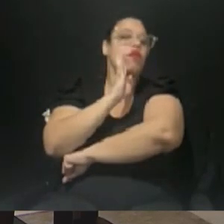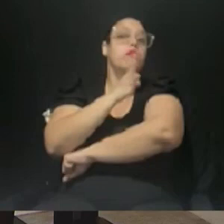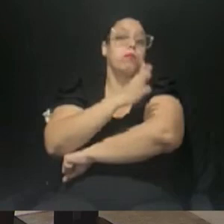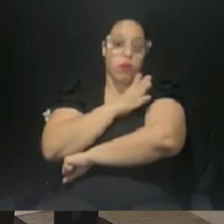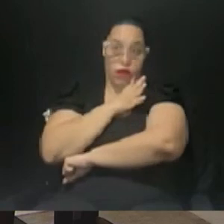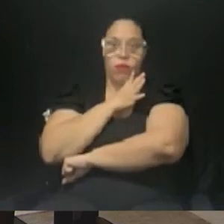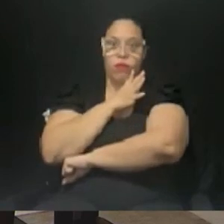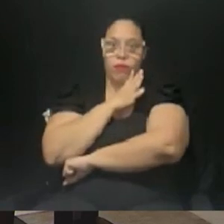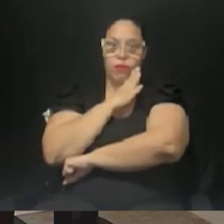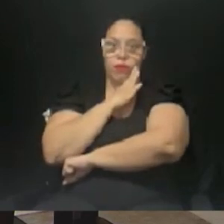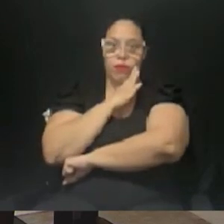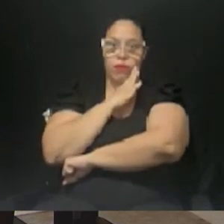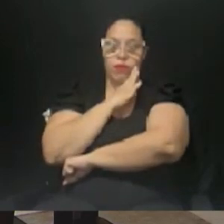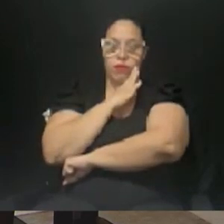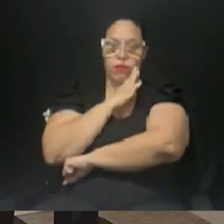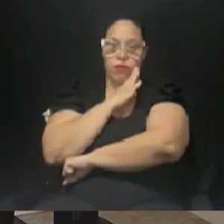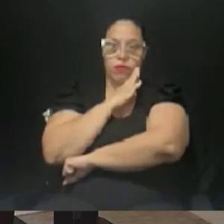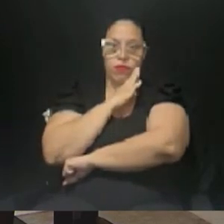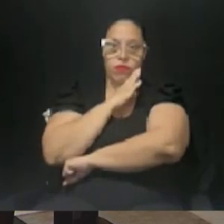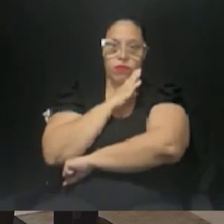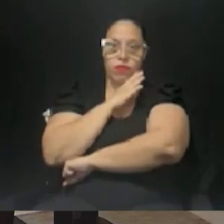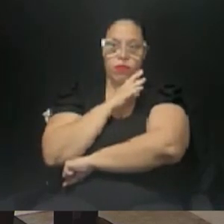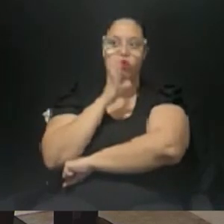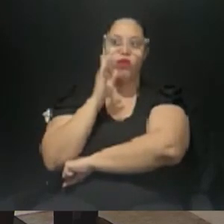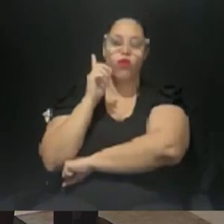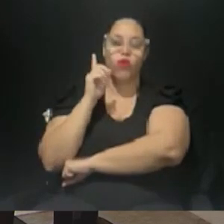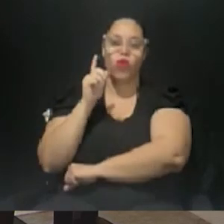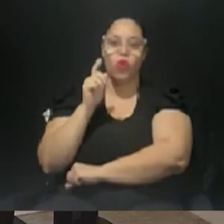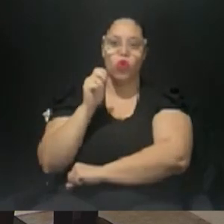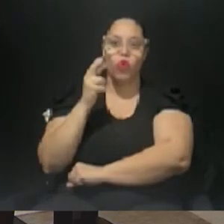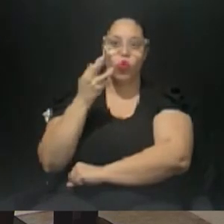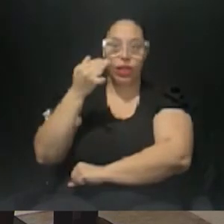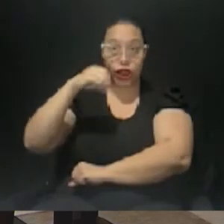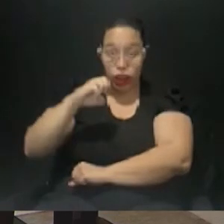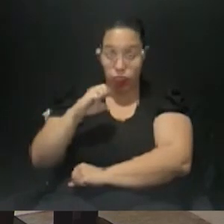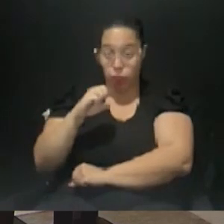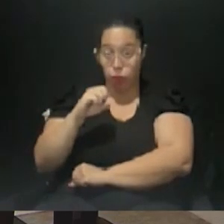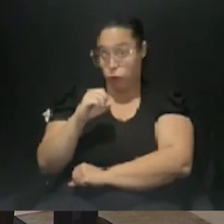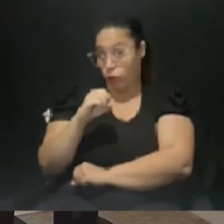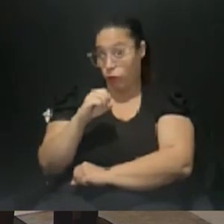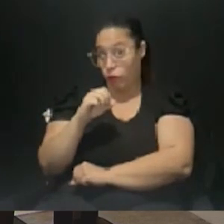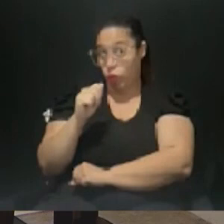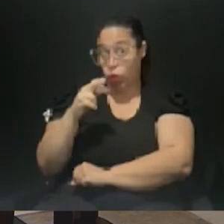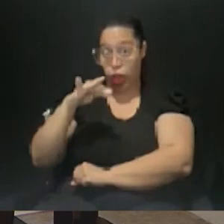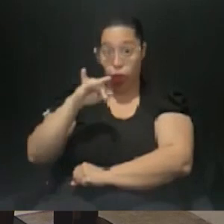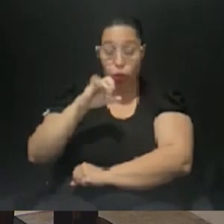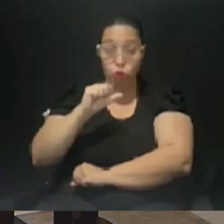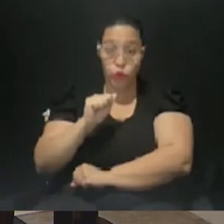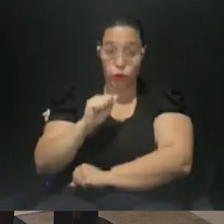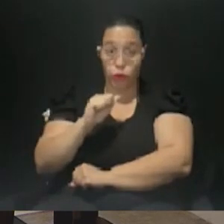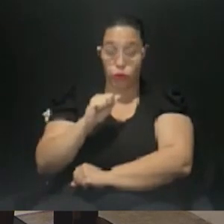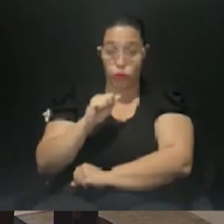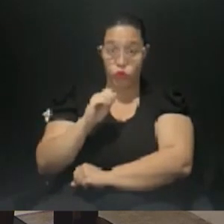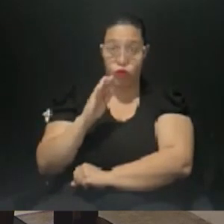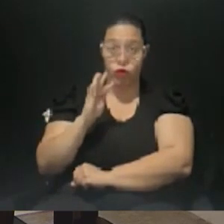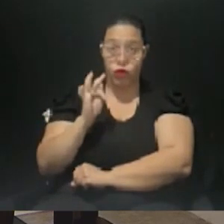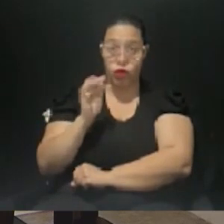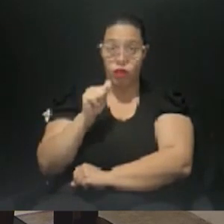o lancheiro Antônio Faca Filho, o tirador de chope, que era o Roberto